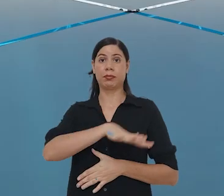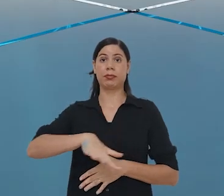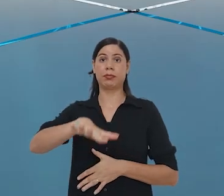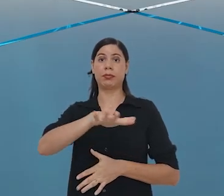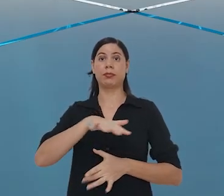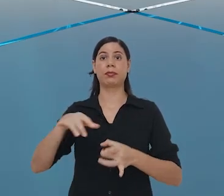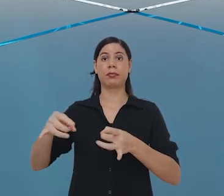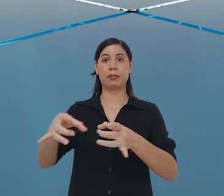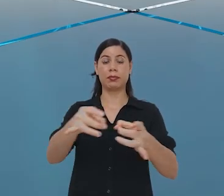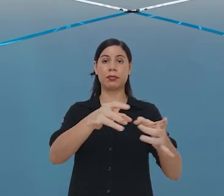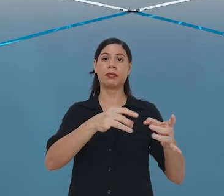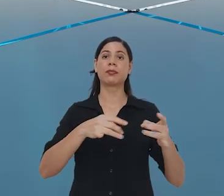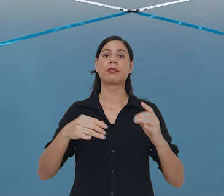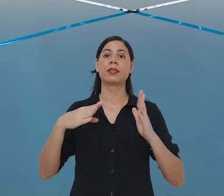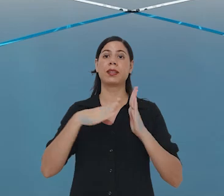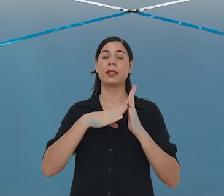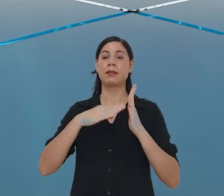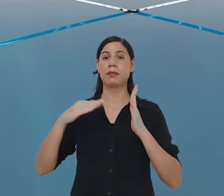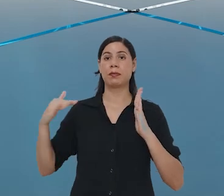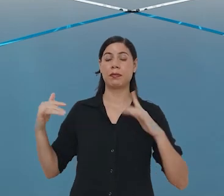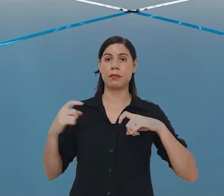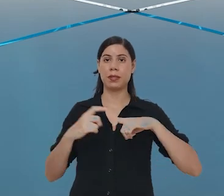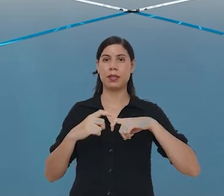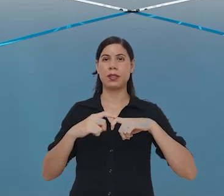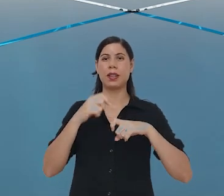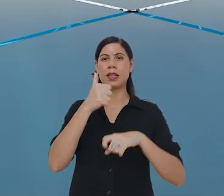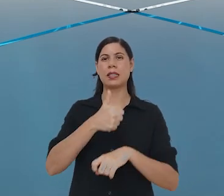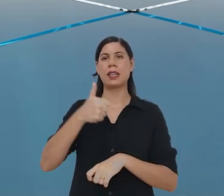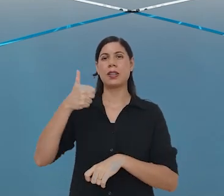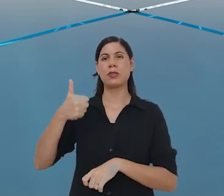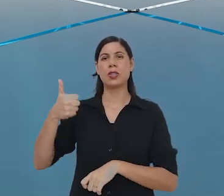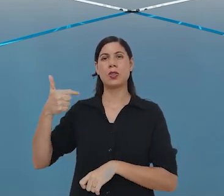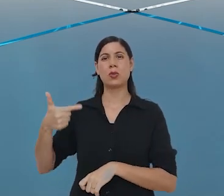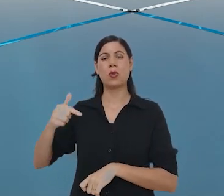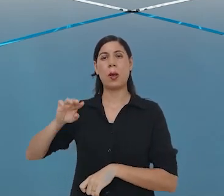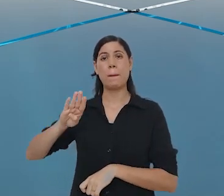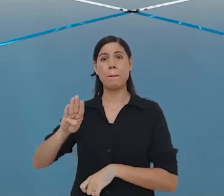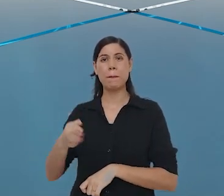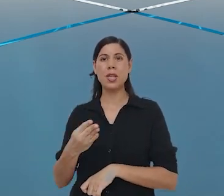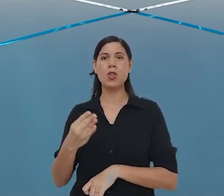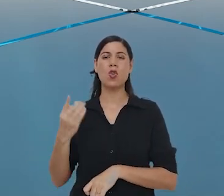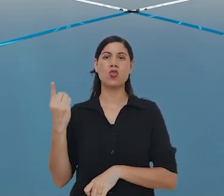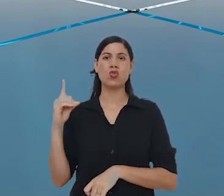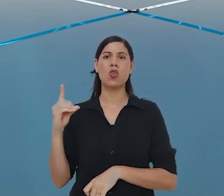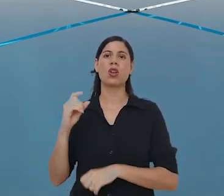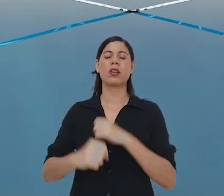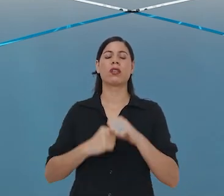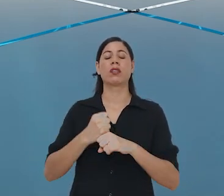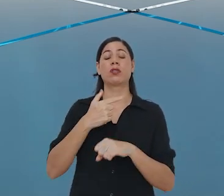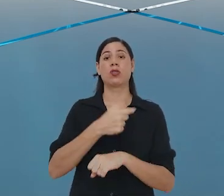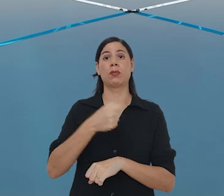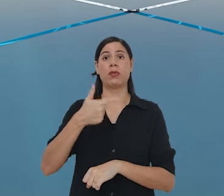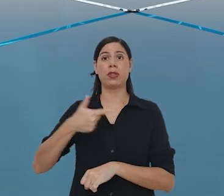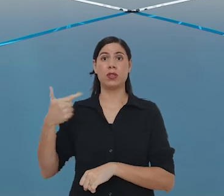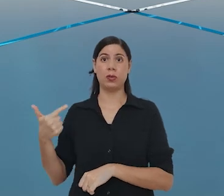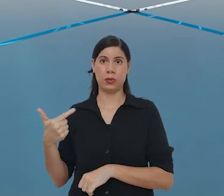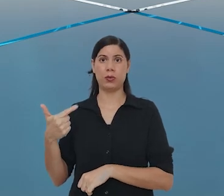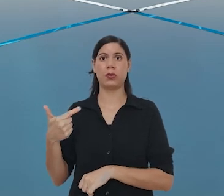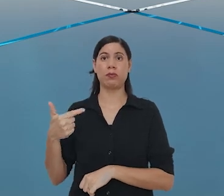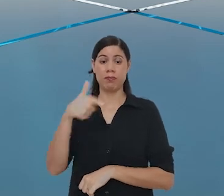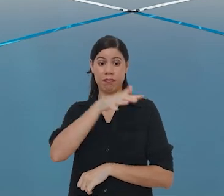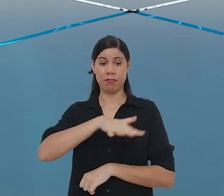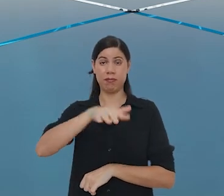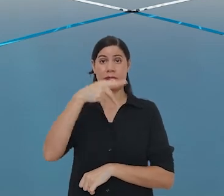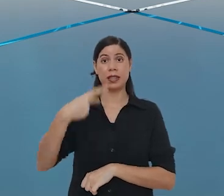O tamanho do mercado global de medicina estética foi avaliado em 112 bilhões de dólares em 2022. E uma